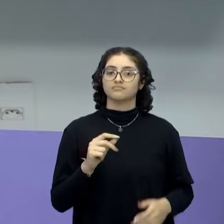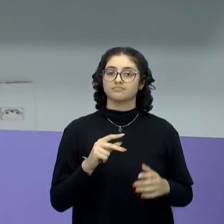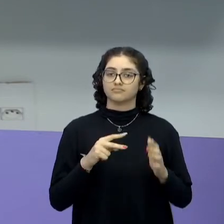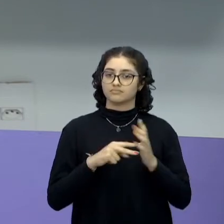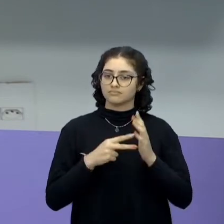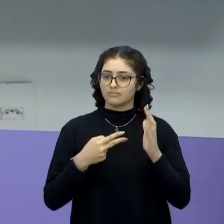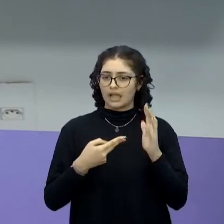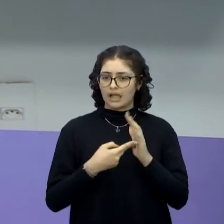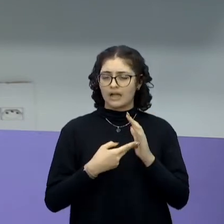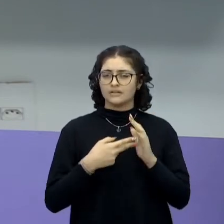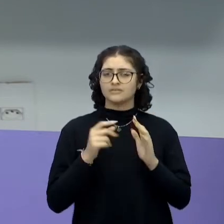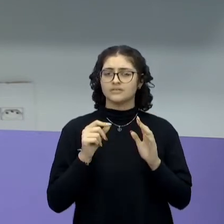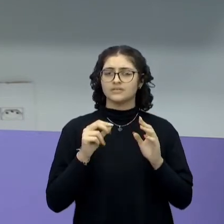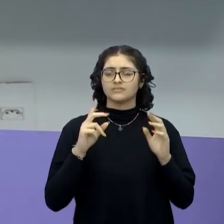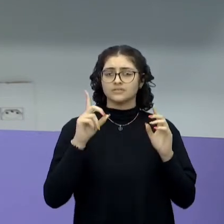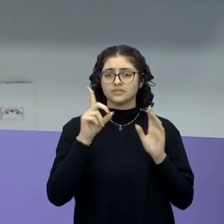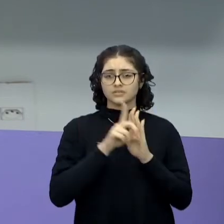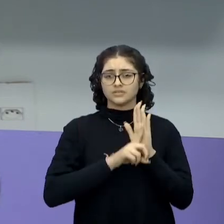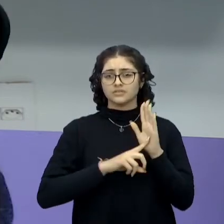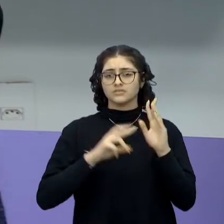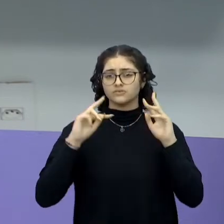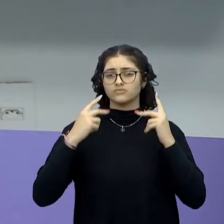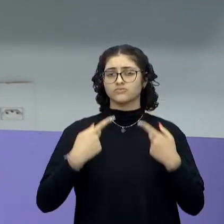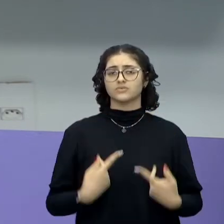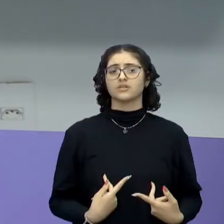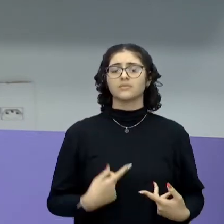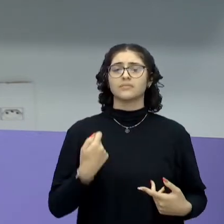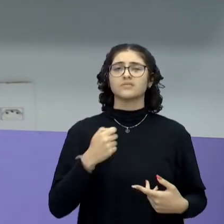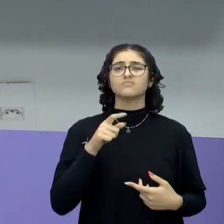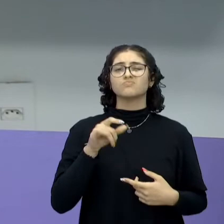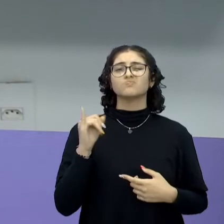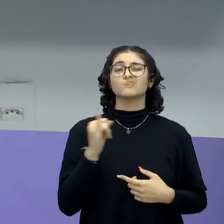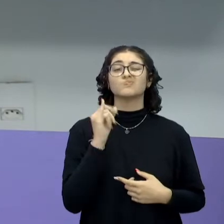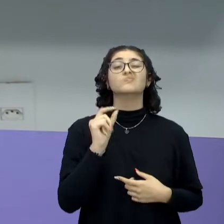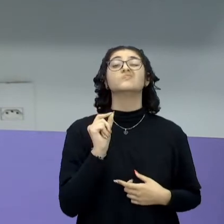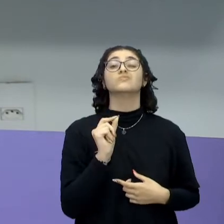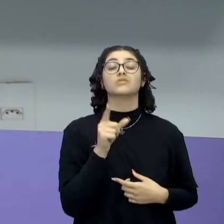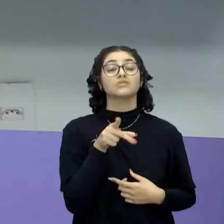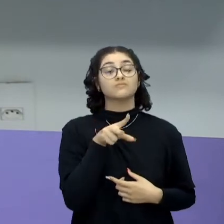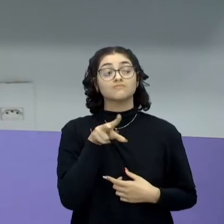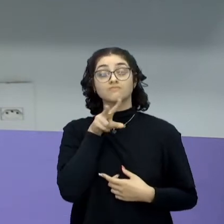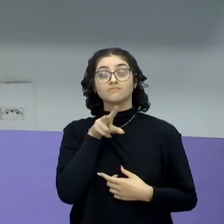direitos humanos, é importante que a gente tenha em vista que